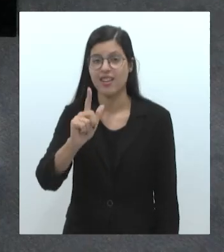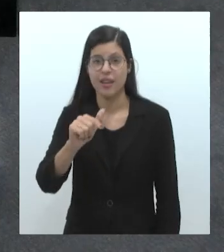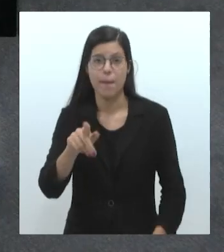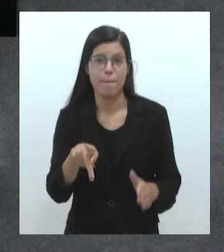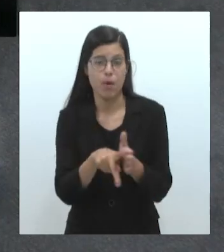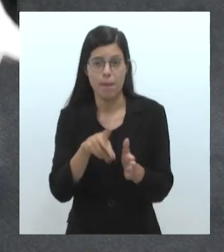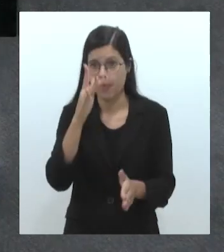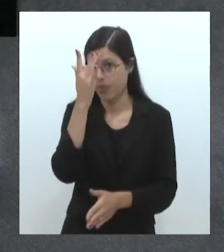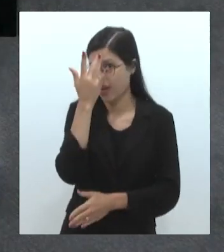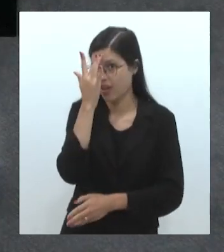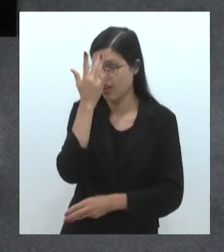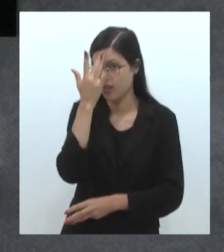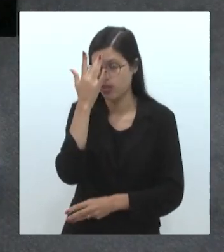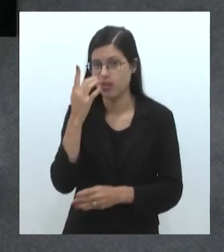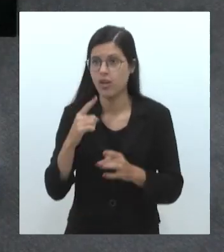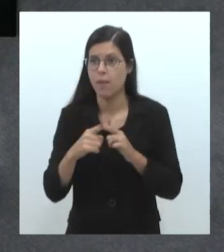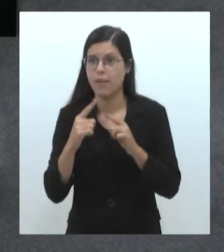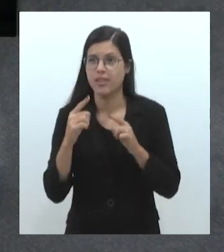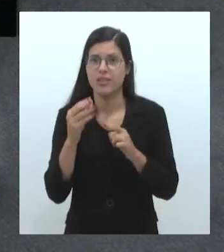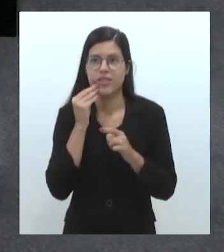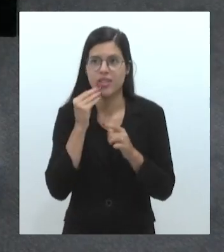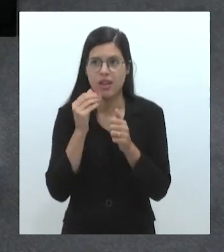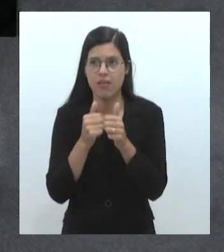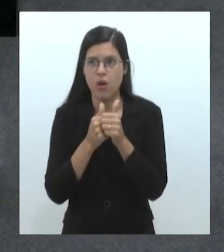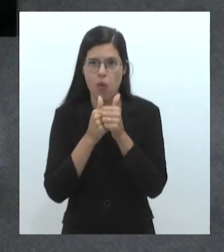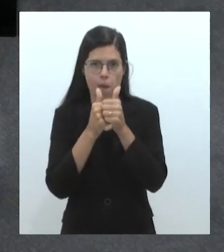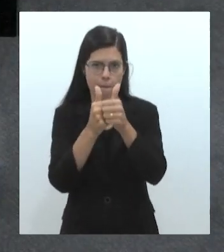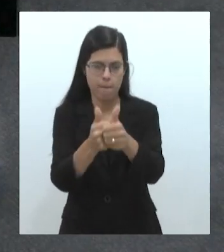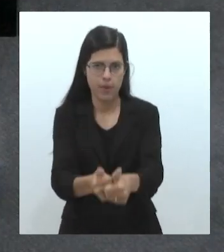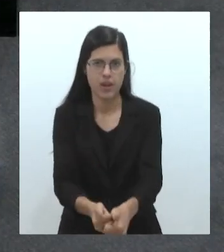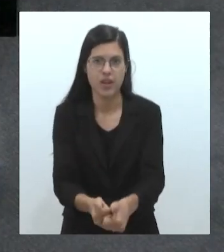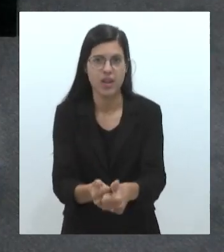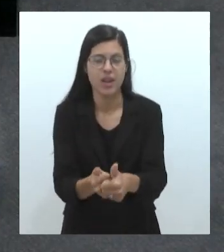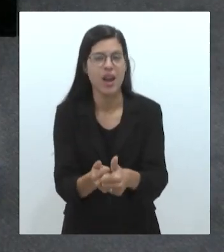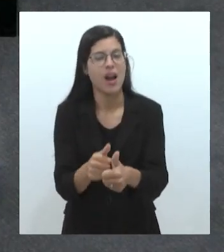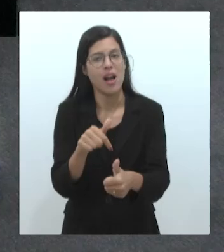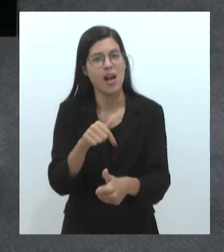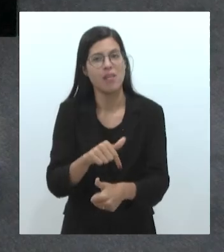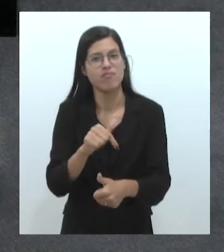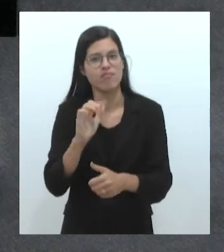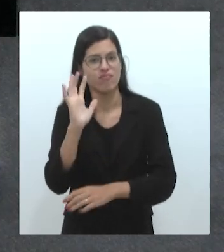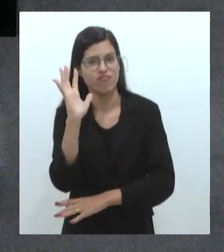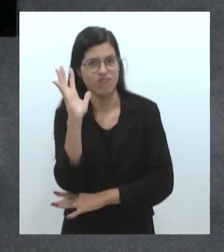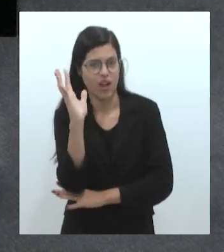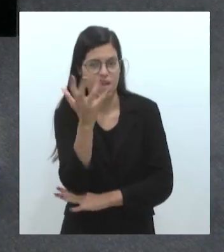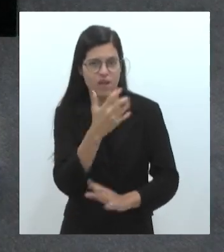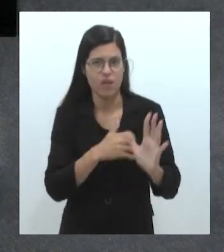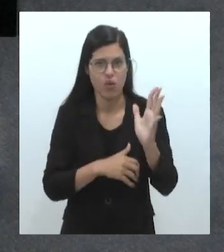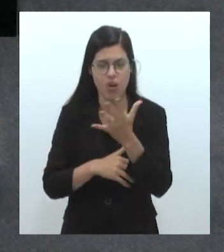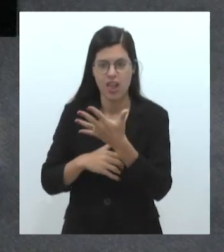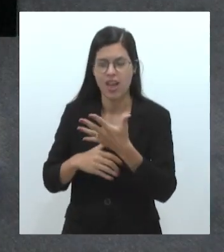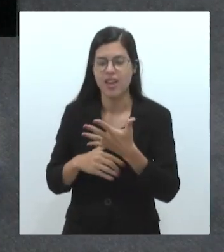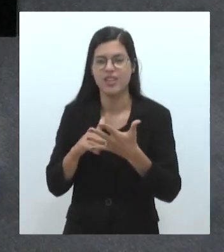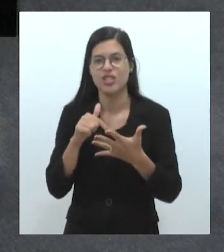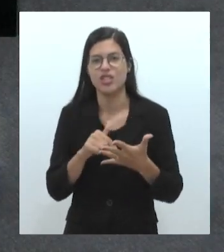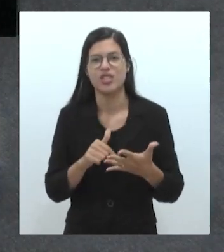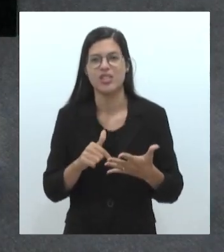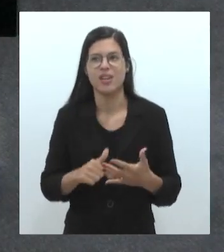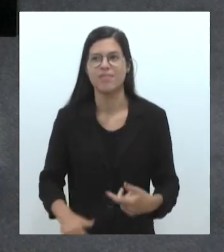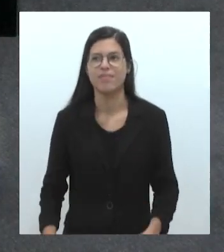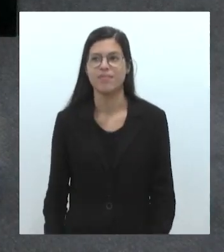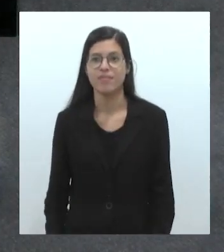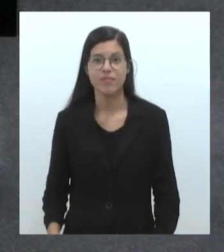tentava acompanhar o que era o bioma da floresta da Mata Atlântica. Então, hoje, a gente tem ali